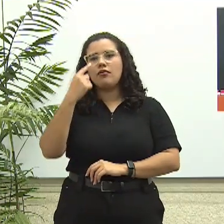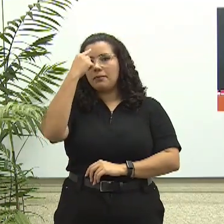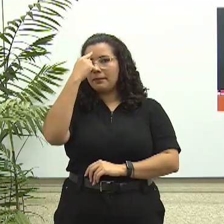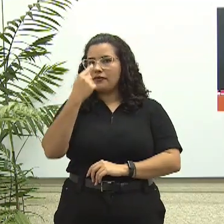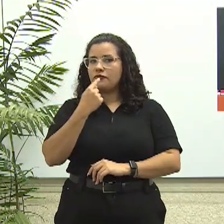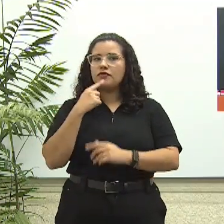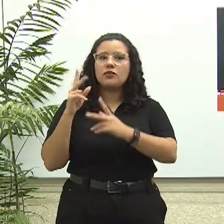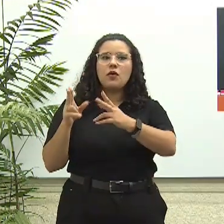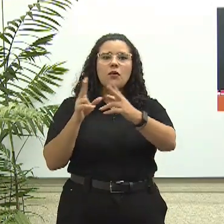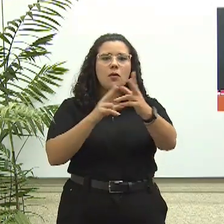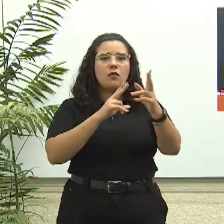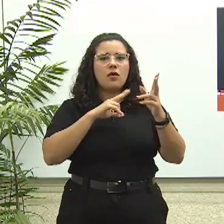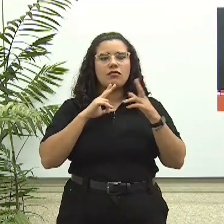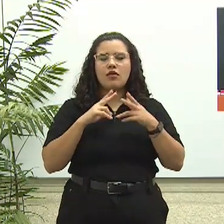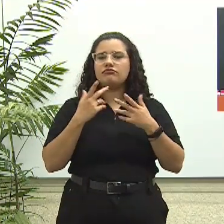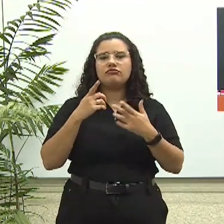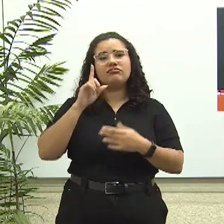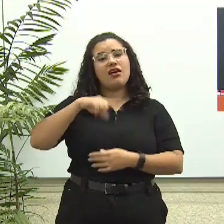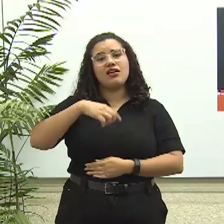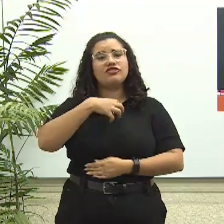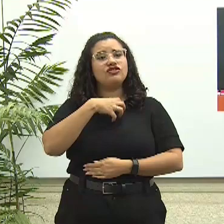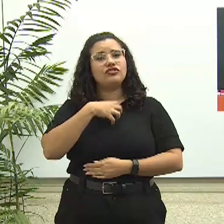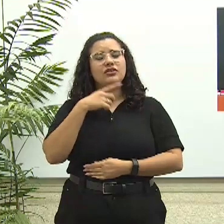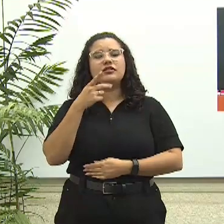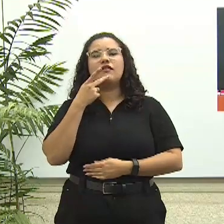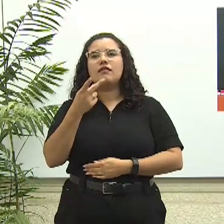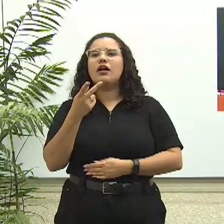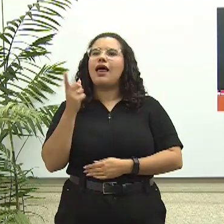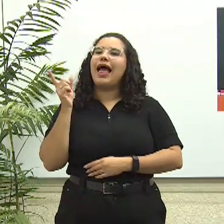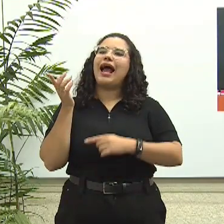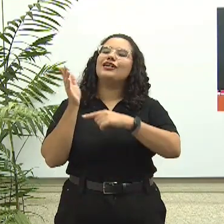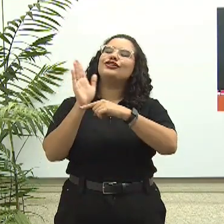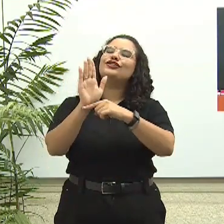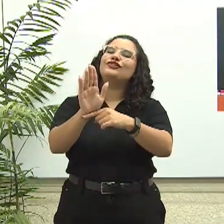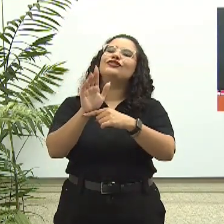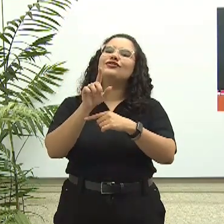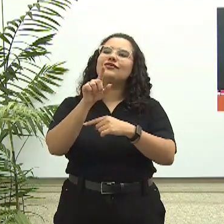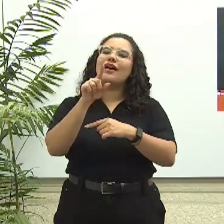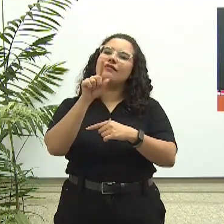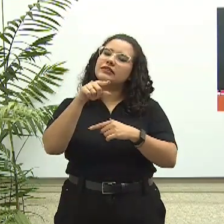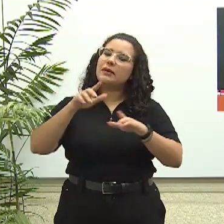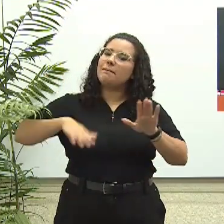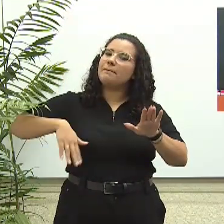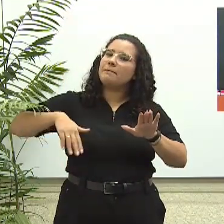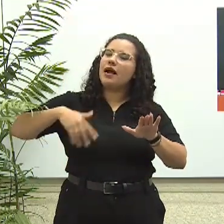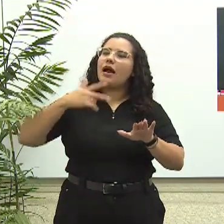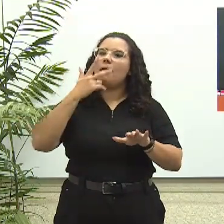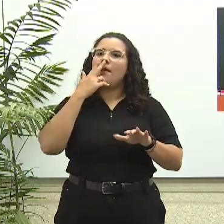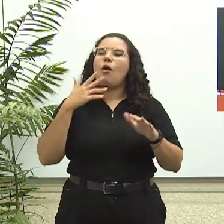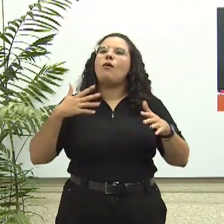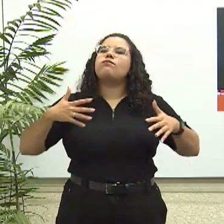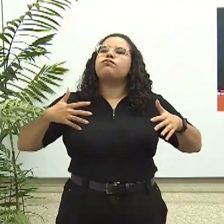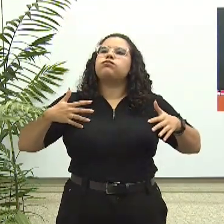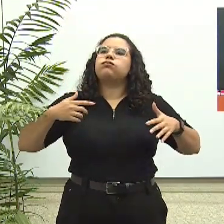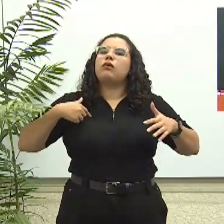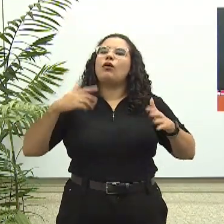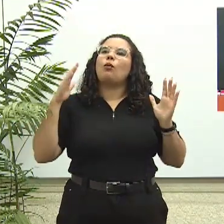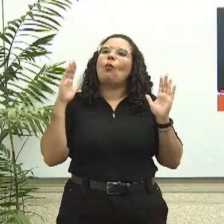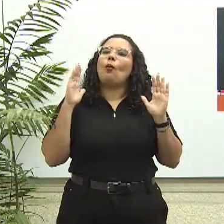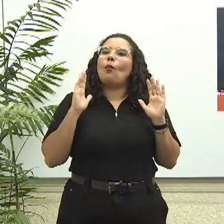perfil e e é um jeito né de você falar nossa ele tá te ajudando né você estava ali na praia meio goda ele já te